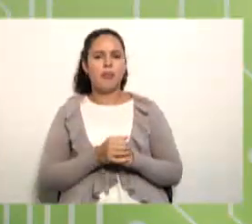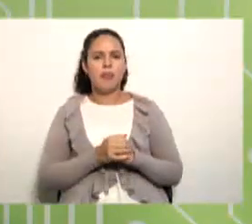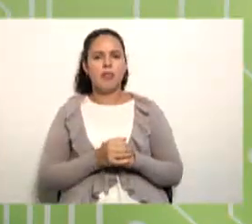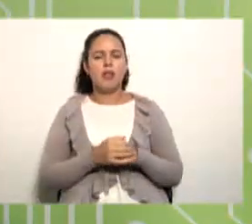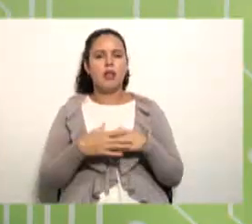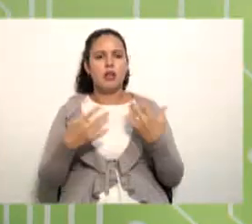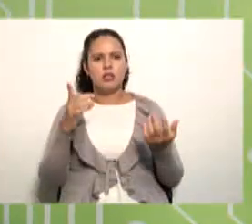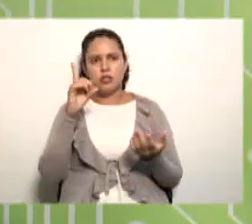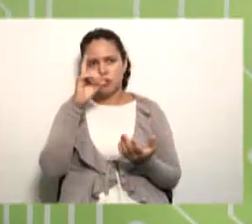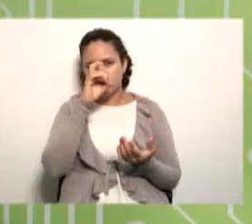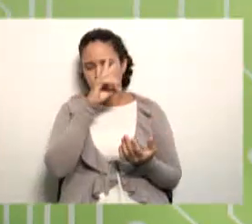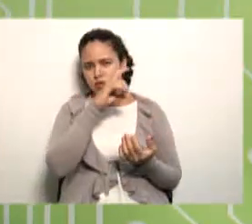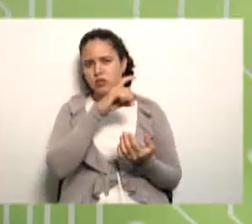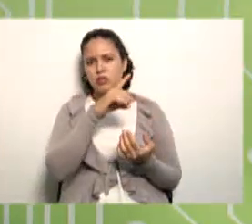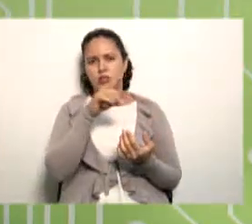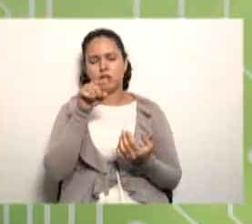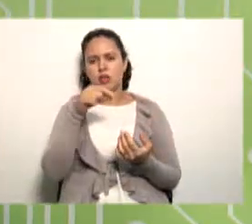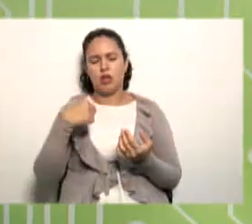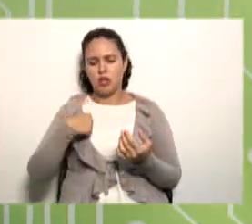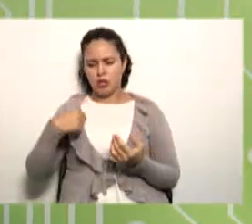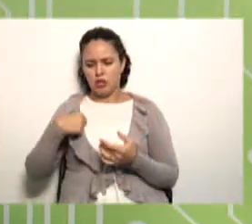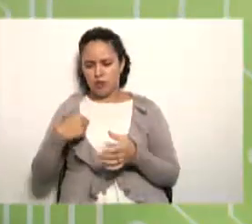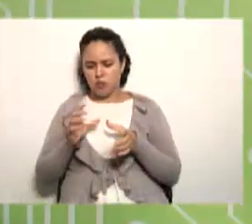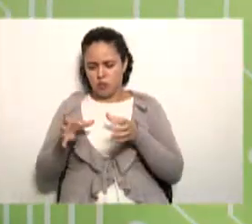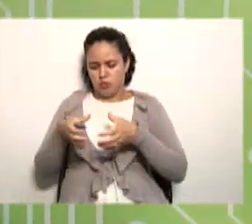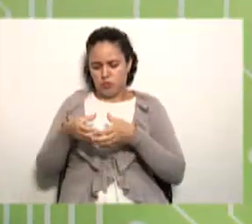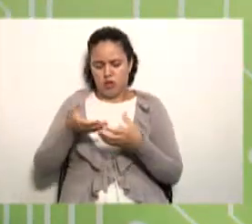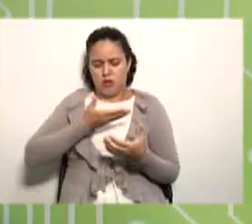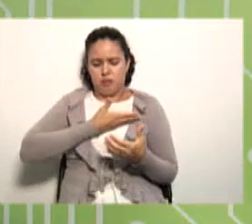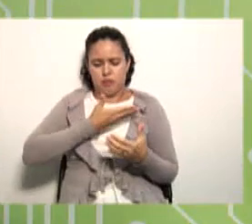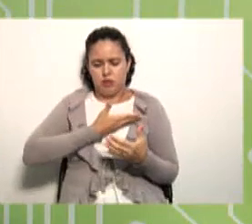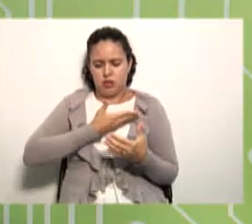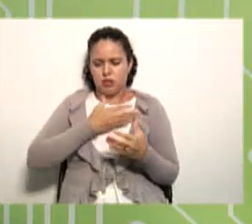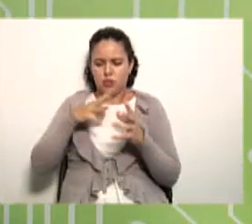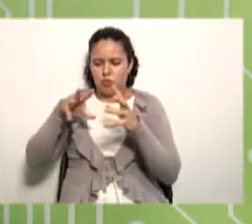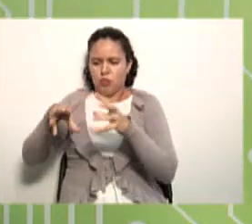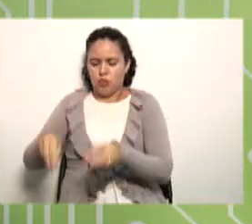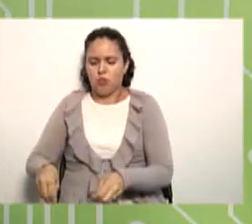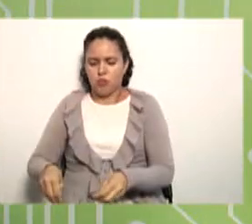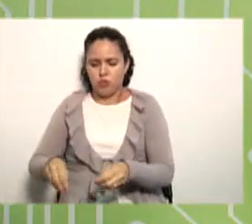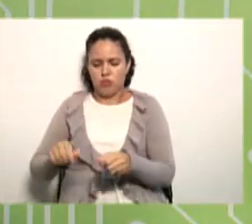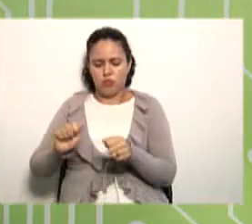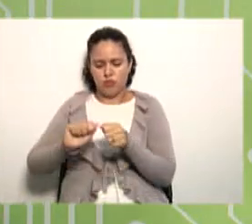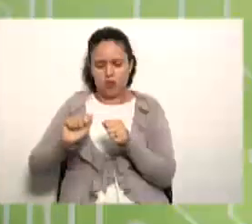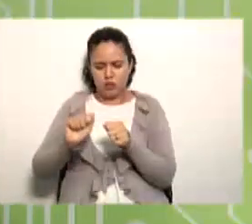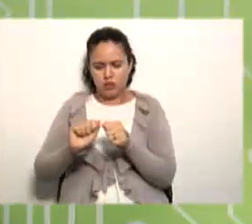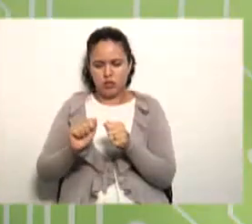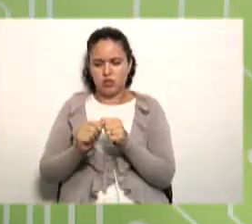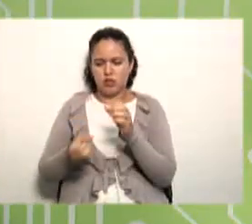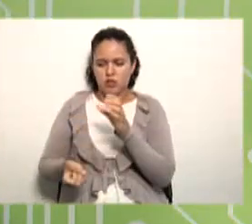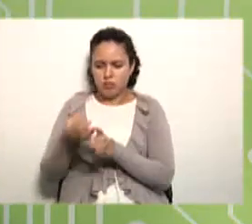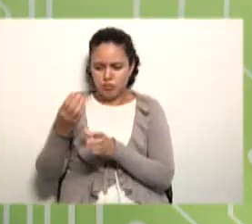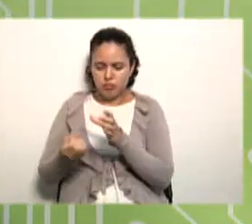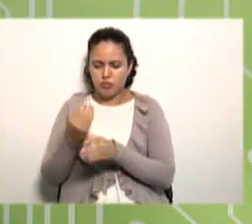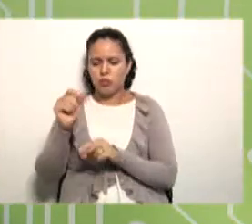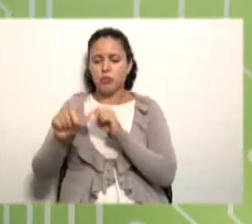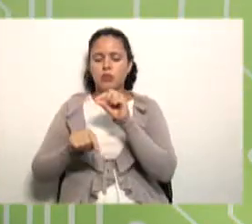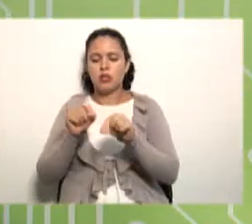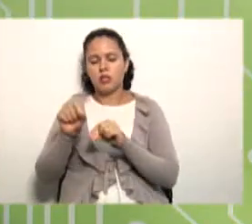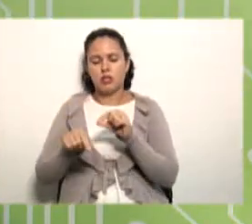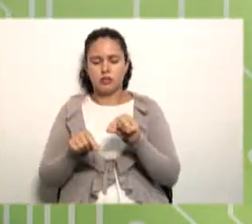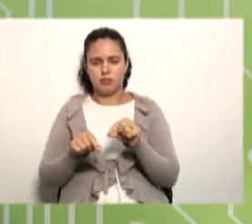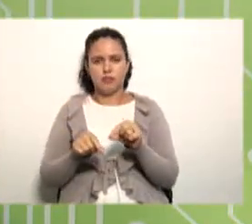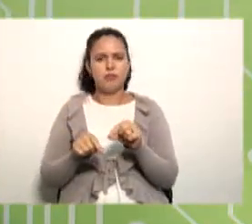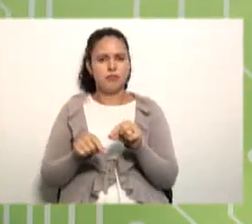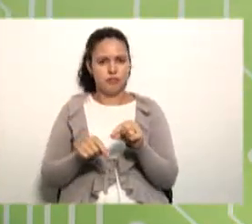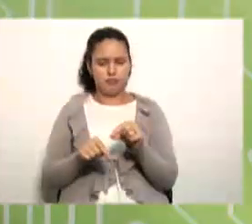de amigos, vocês têm a difícil tarefa de decidir tudo que o Brasil vai produzir no ano que vem. Todas as coisas que vão ser produzidas em